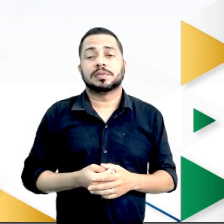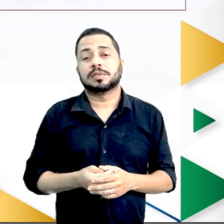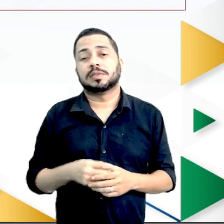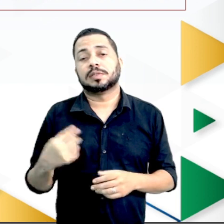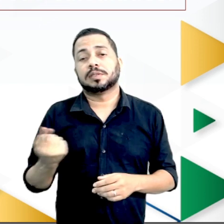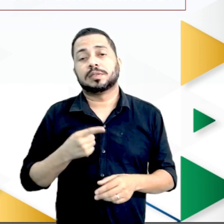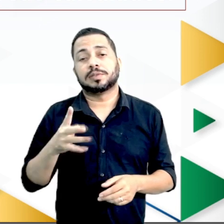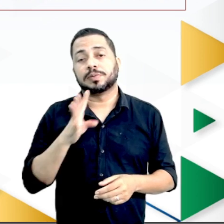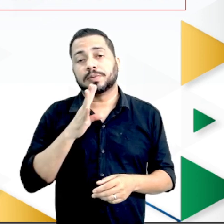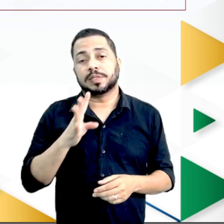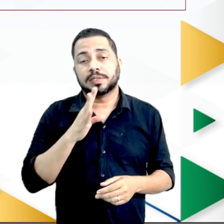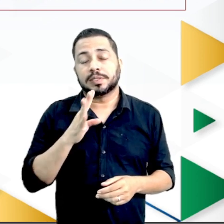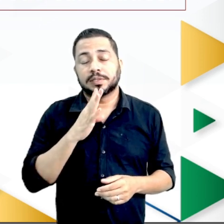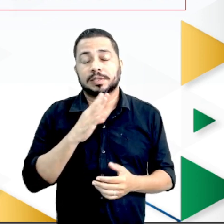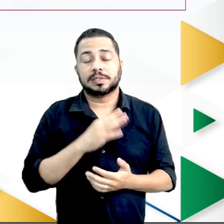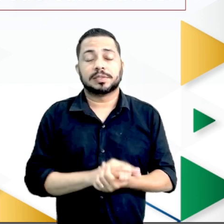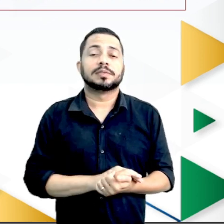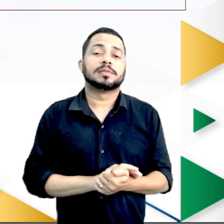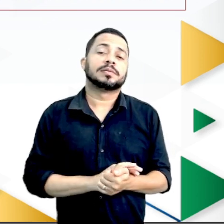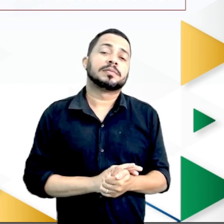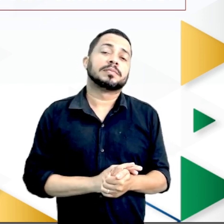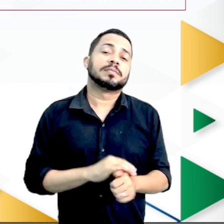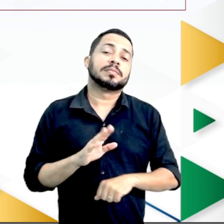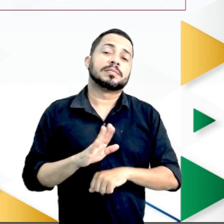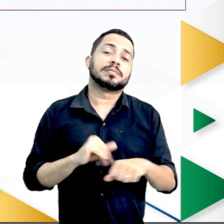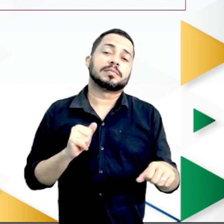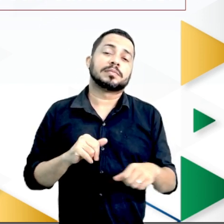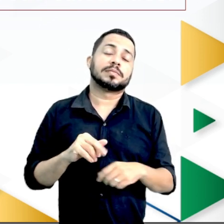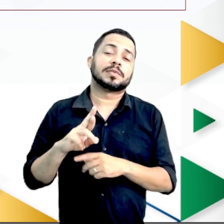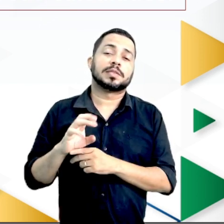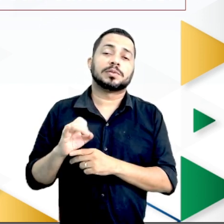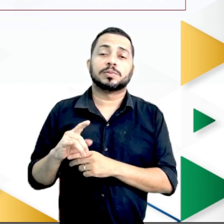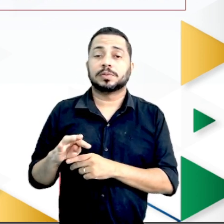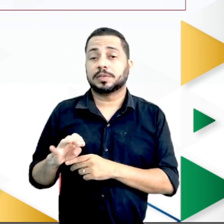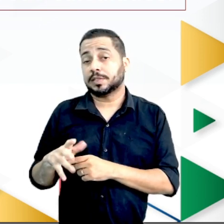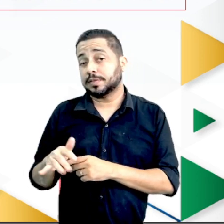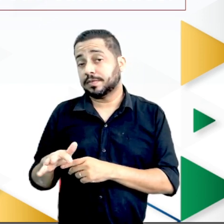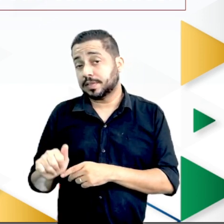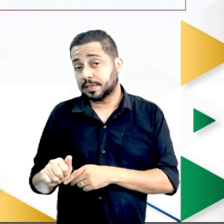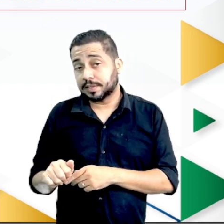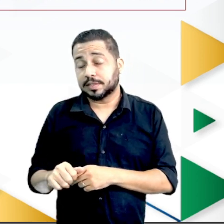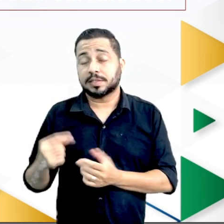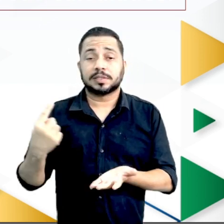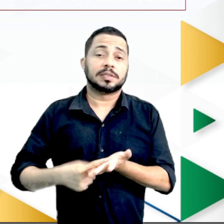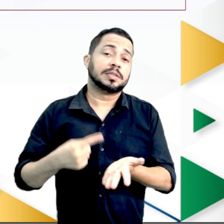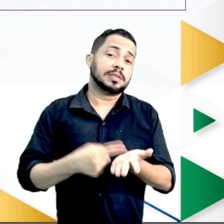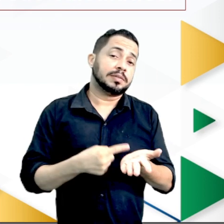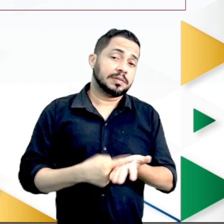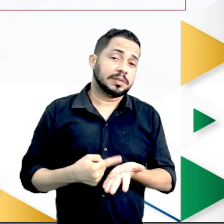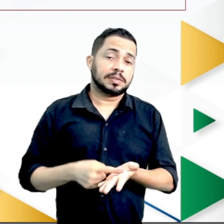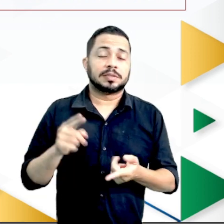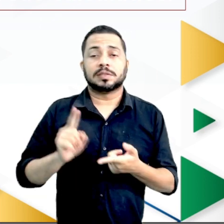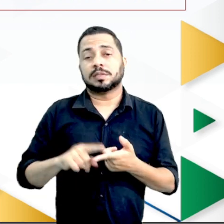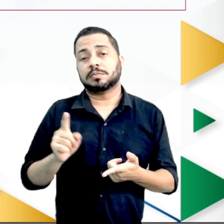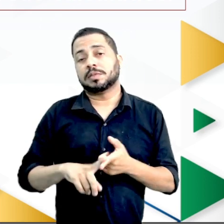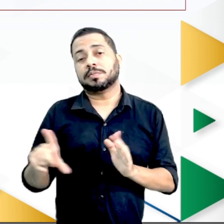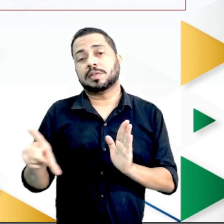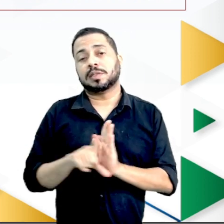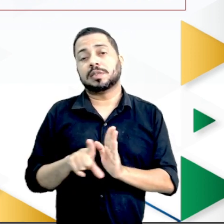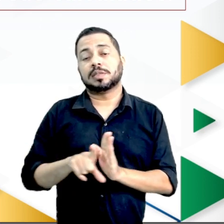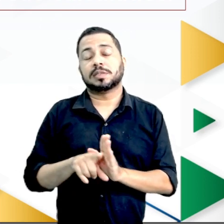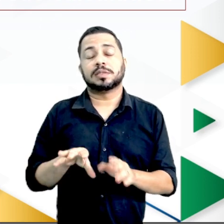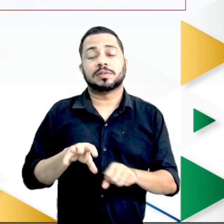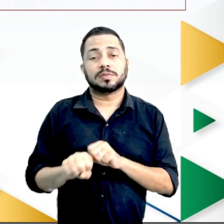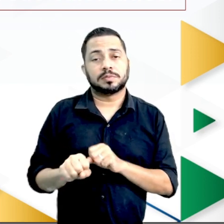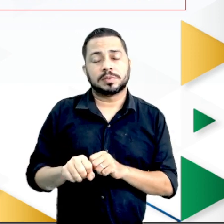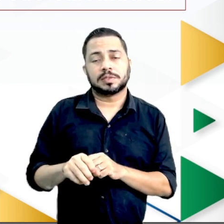que a gente conhece o inicial, ela é chamada de recursiva. E uma sequência recursiva é definida também por uma lei de formação, que